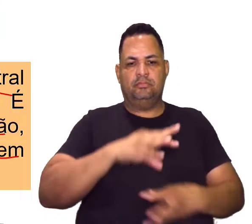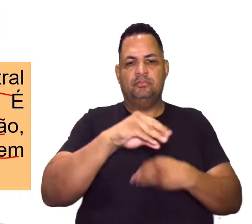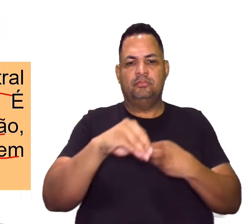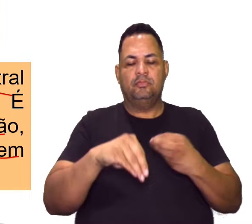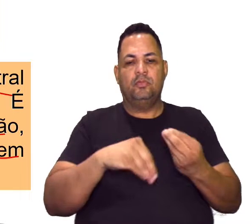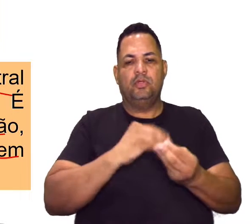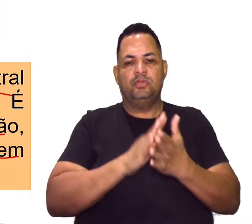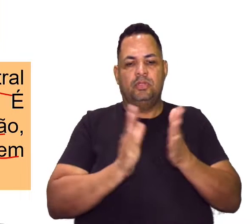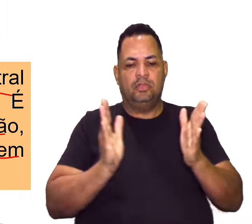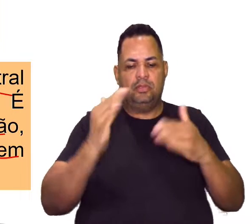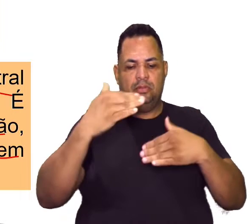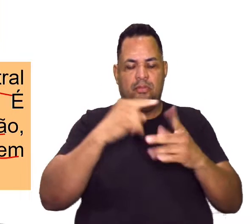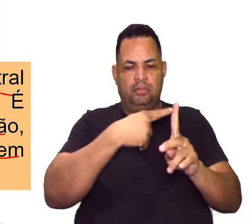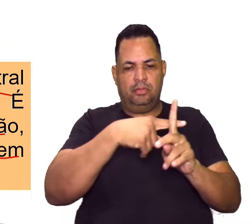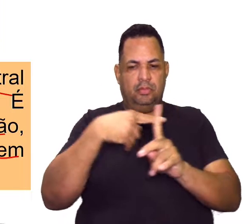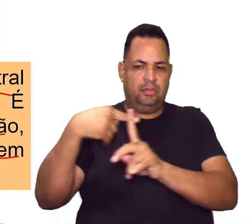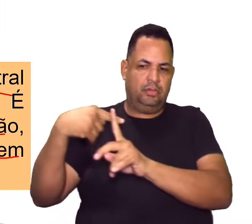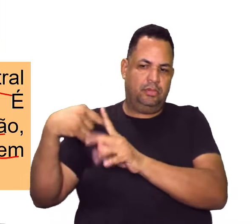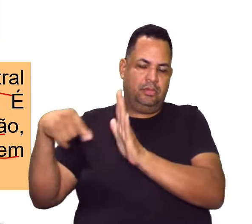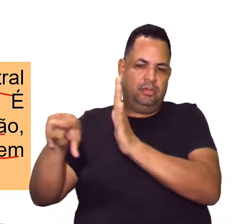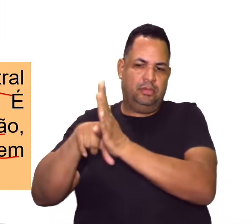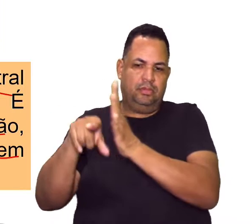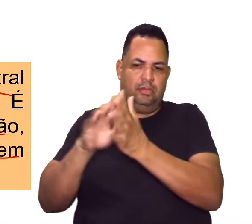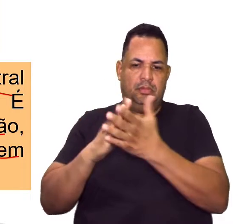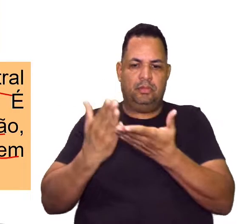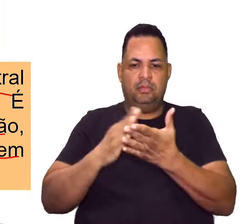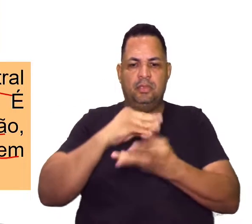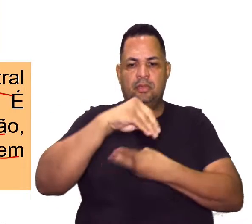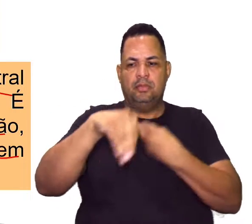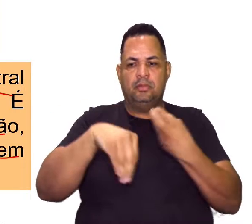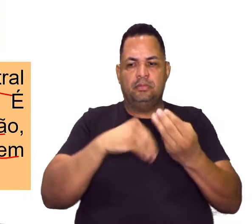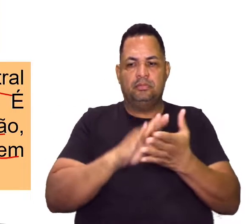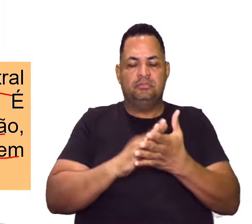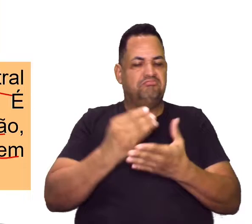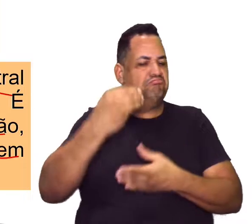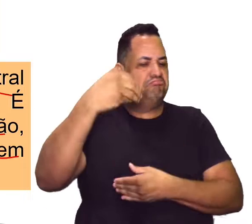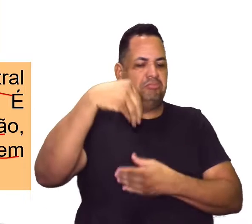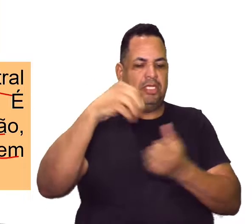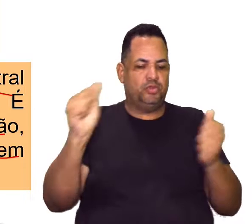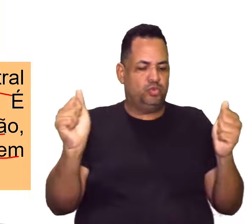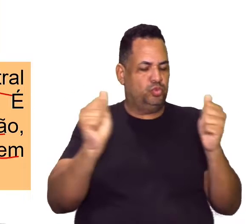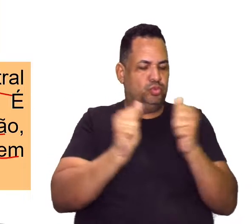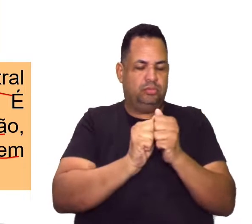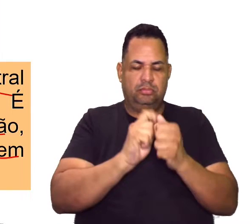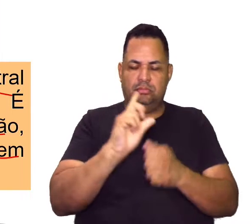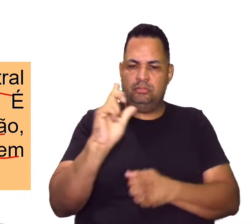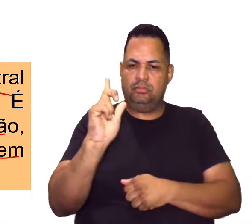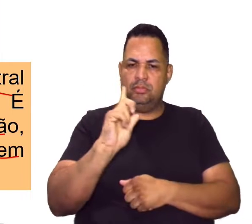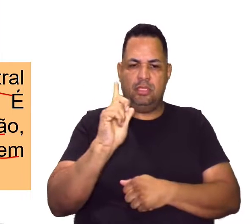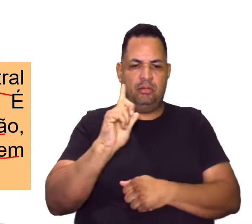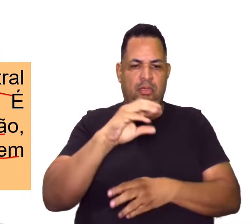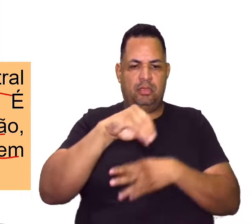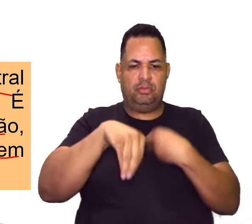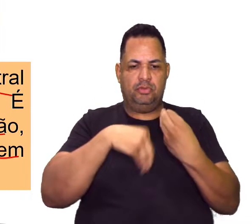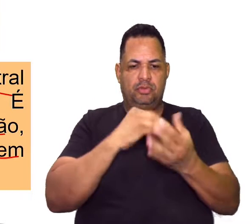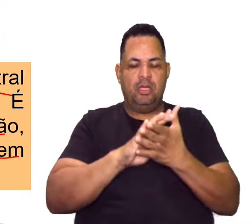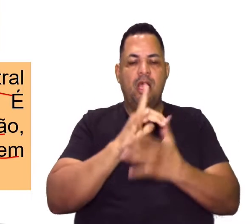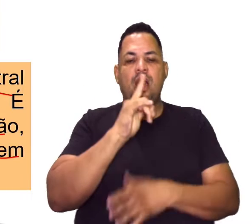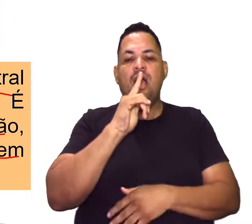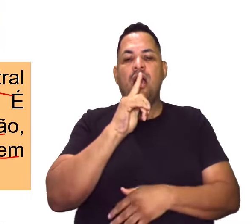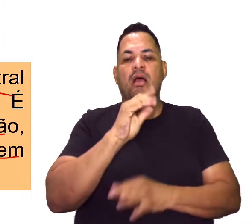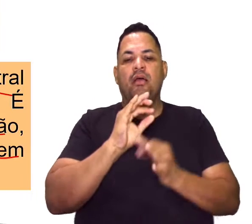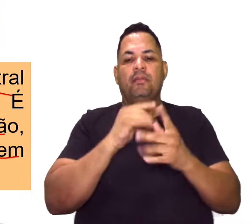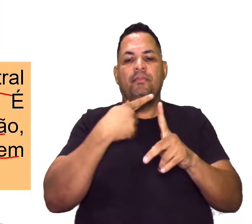de bateria, o H2SO4, se ele não estiver na água, ele não é considerado solução de bateria. Por